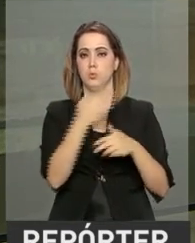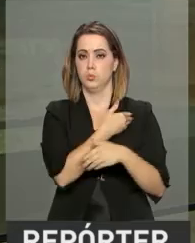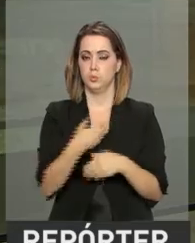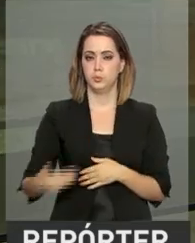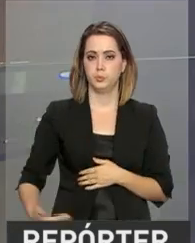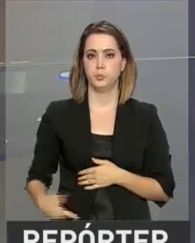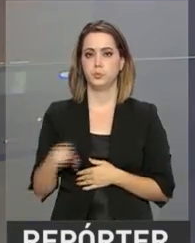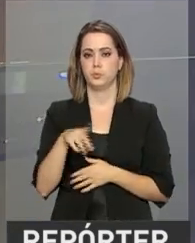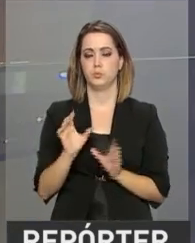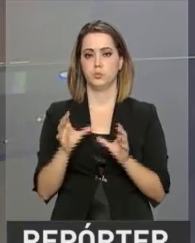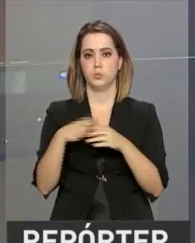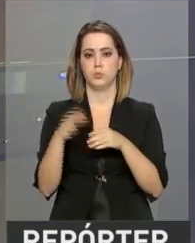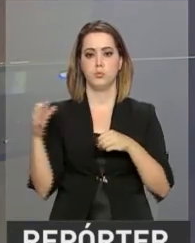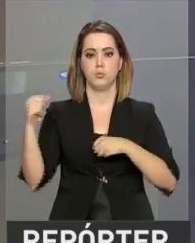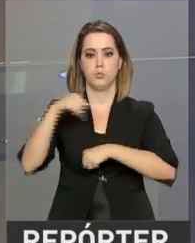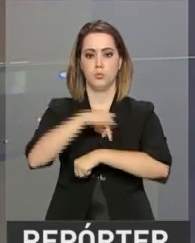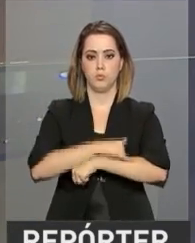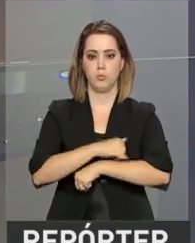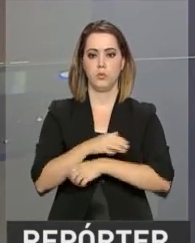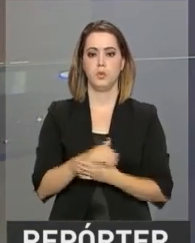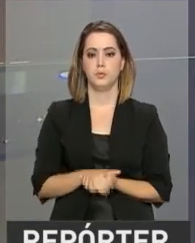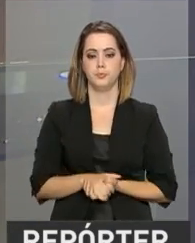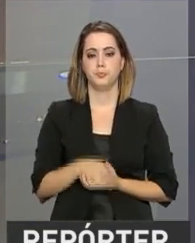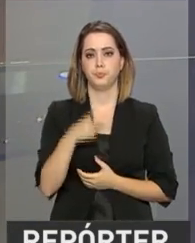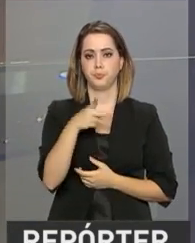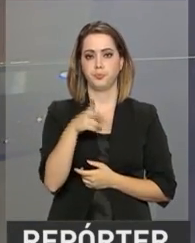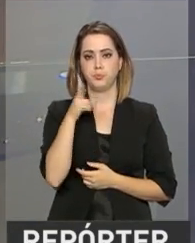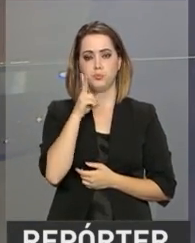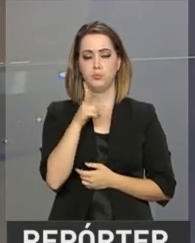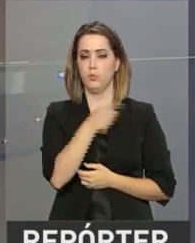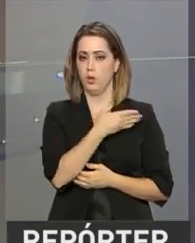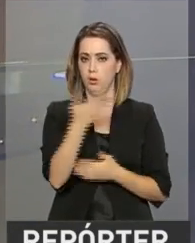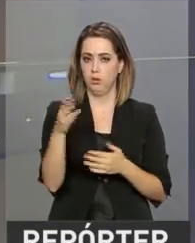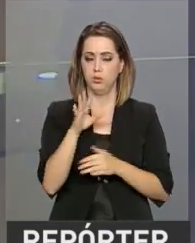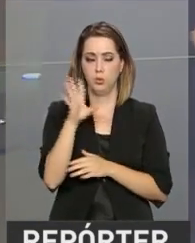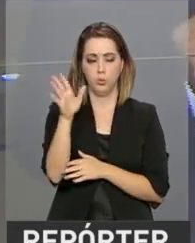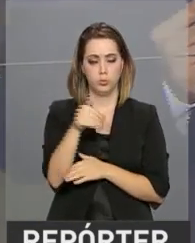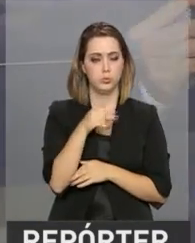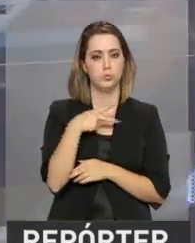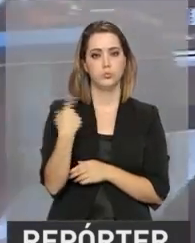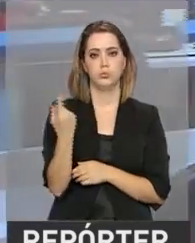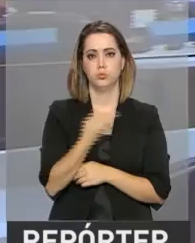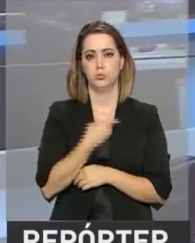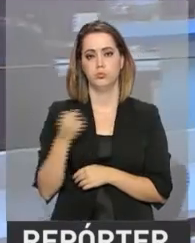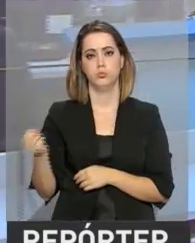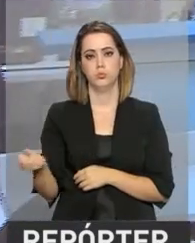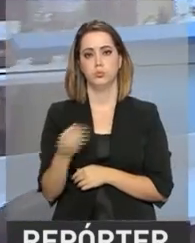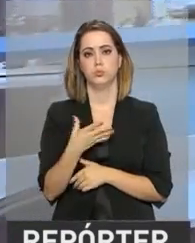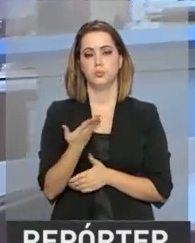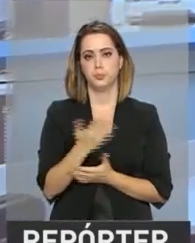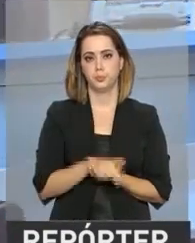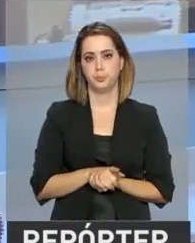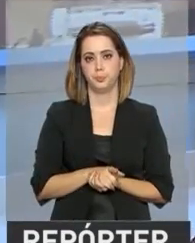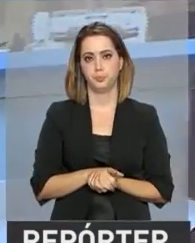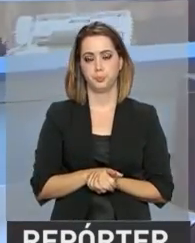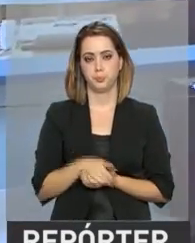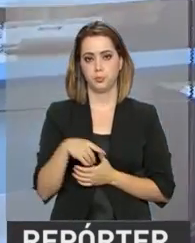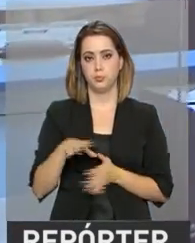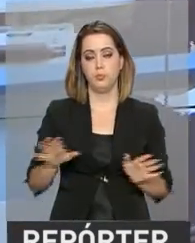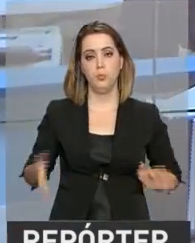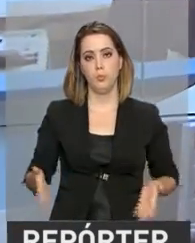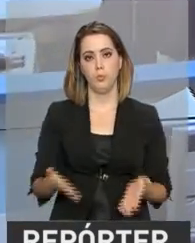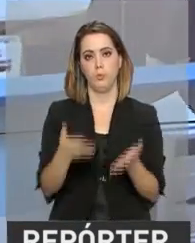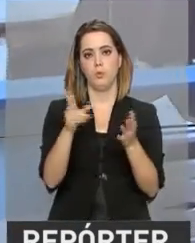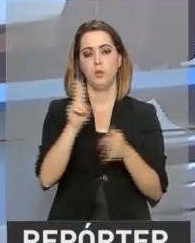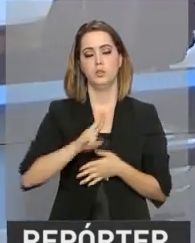estúdio jaime paulo la sálvia acompanhando toda a movimentação paulo qualquer novidade no chama que obrigado incentivar o uso eficiente da água